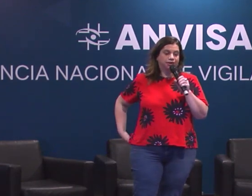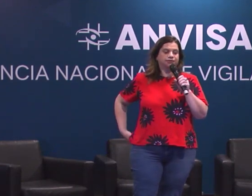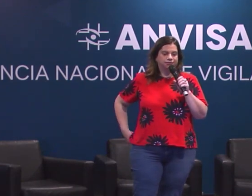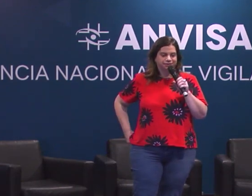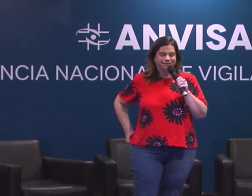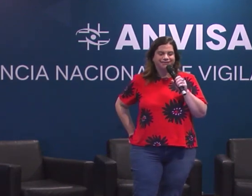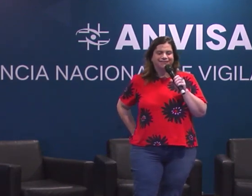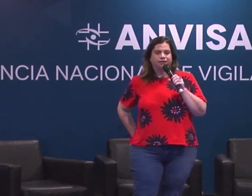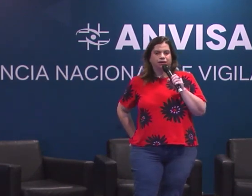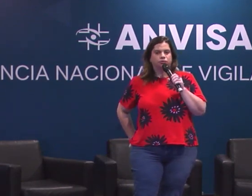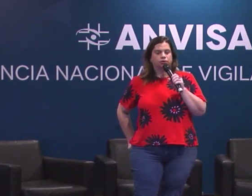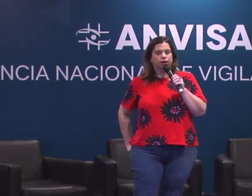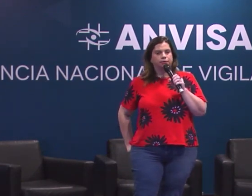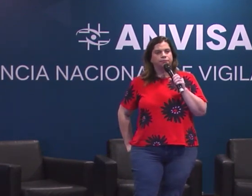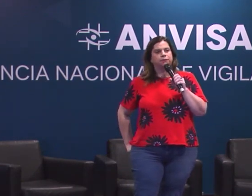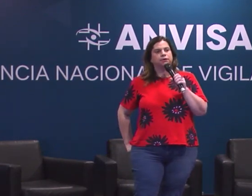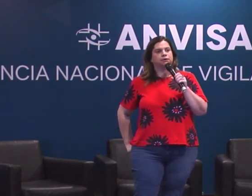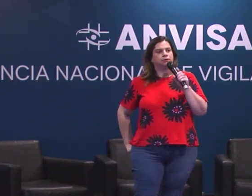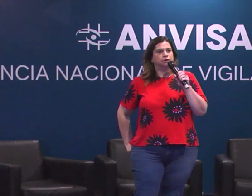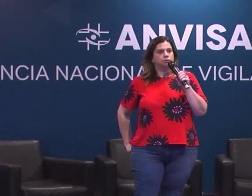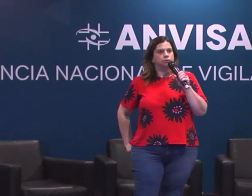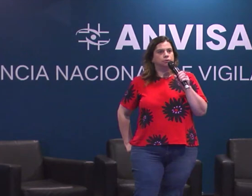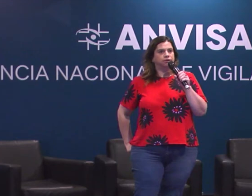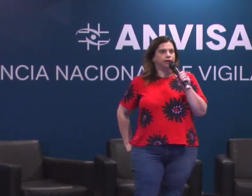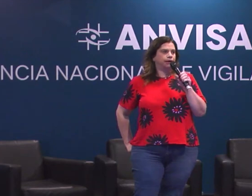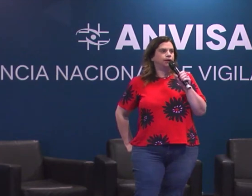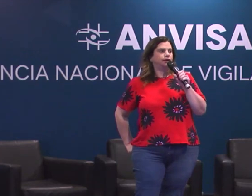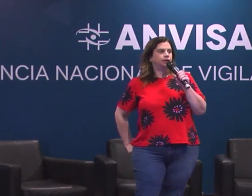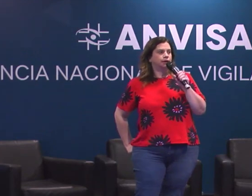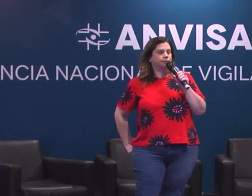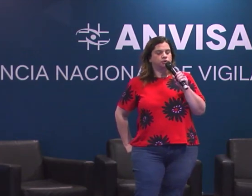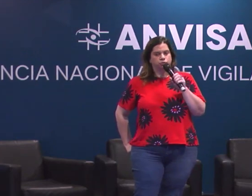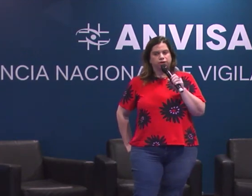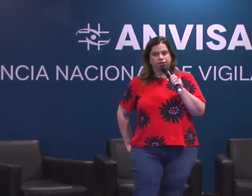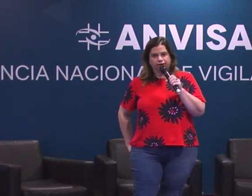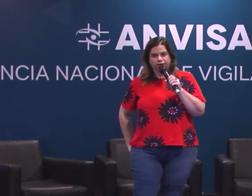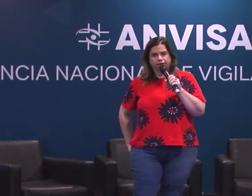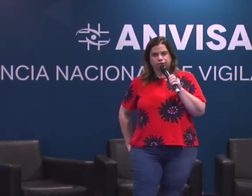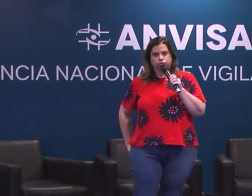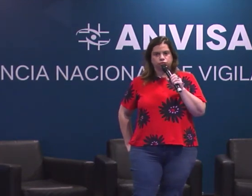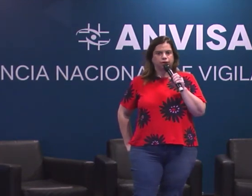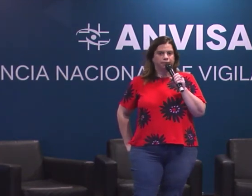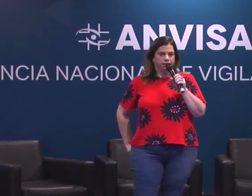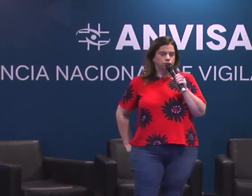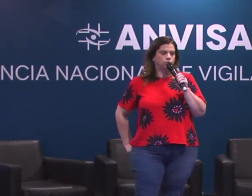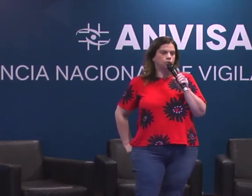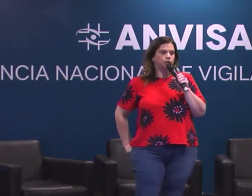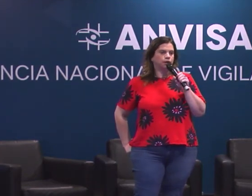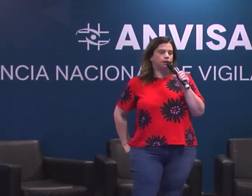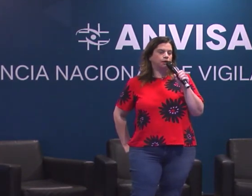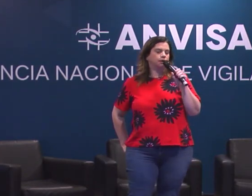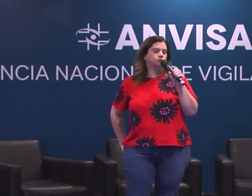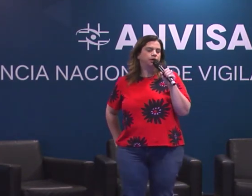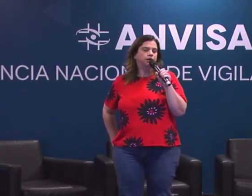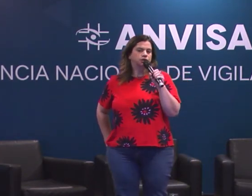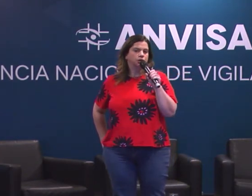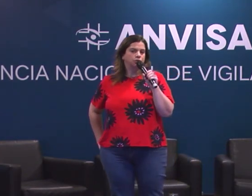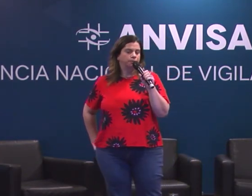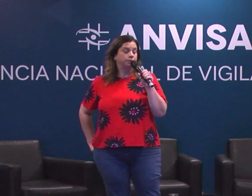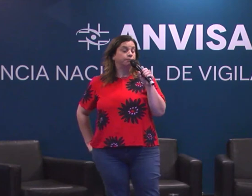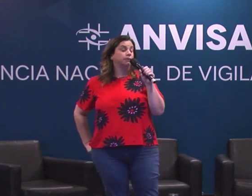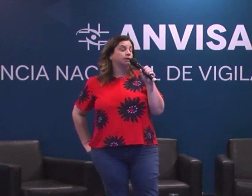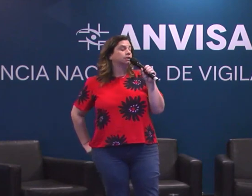tenta, né, regular. Então, o André, ele é a pessoa que está, juntamente com os colegas da